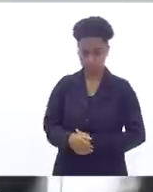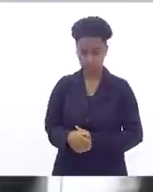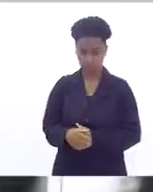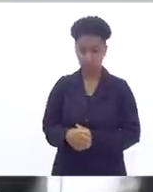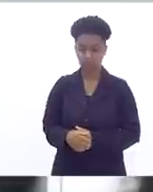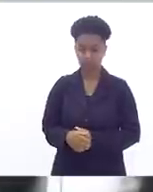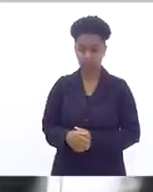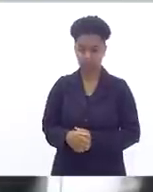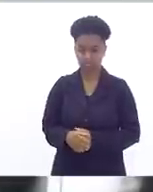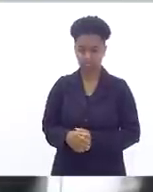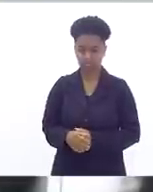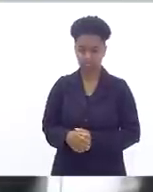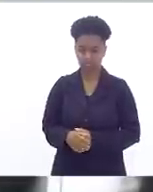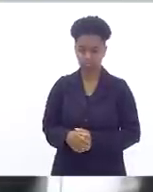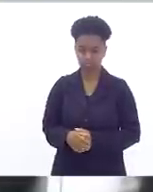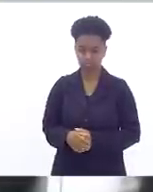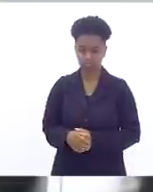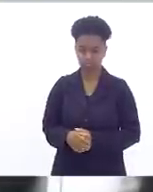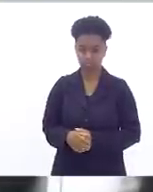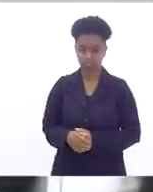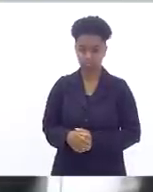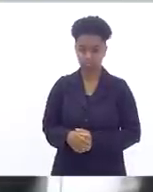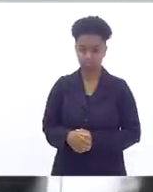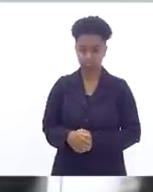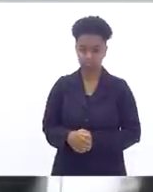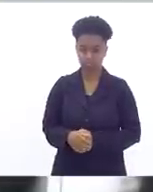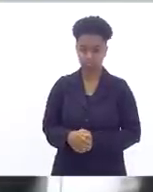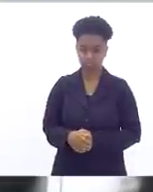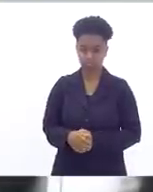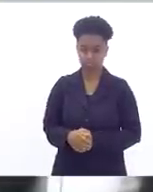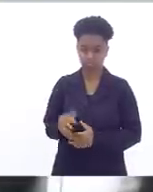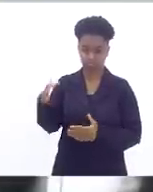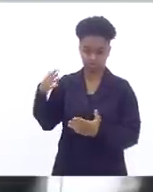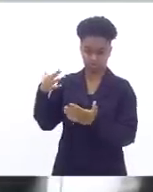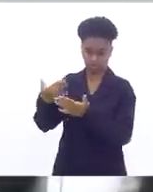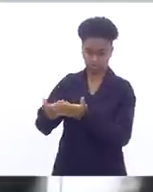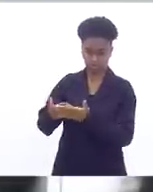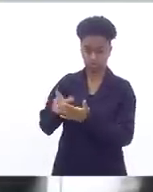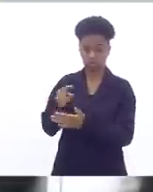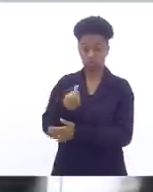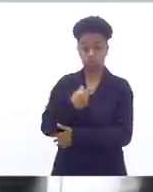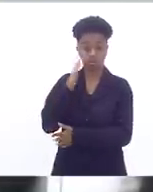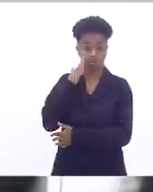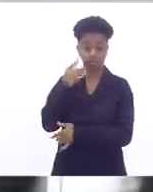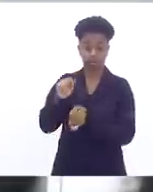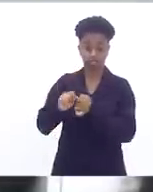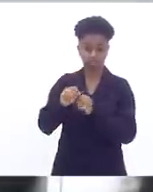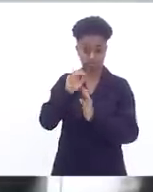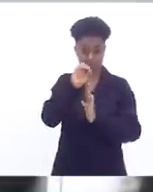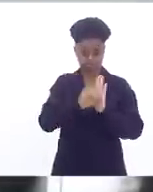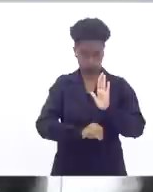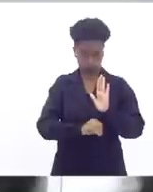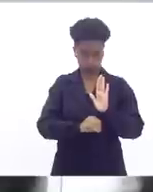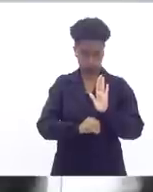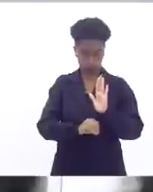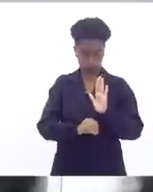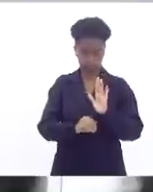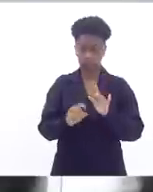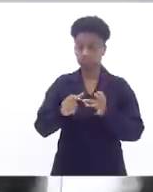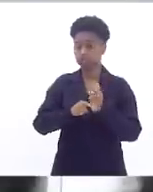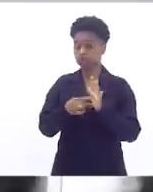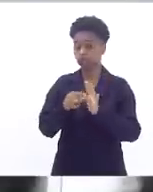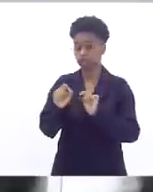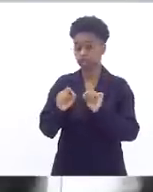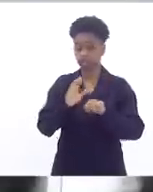no ano passado para cá o rio previdência resolveu fazer isso por Ofício O que é isso por conta própria